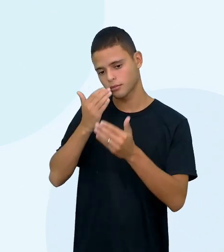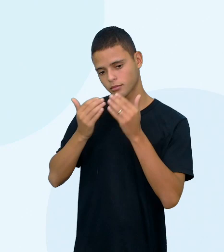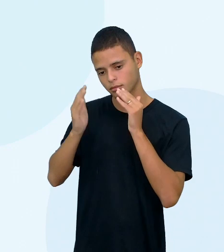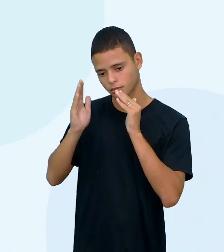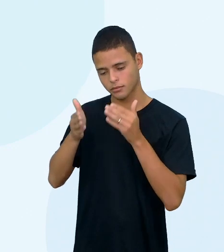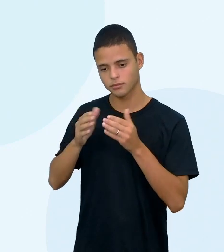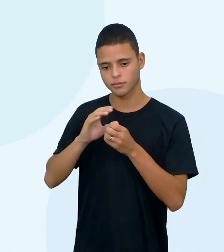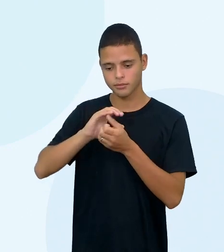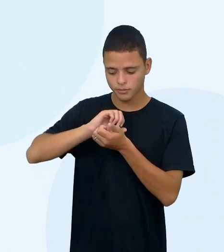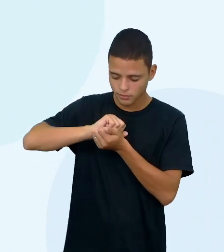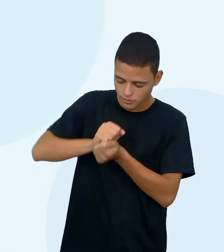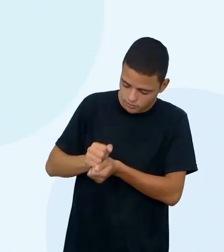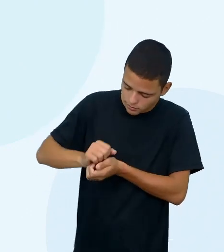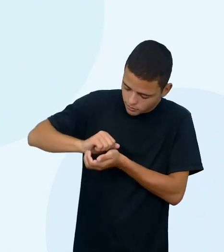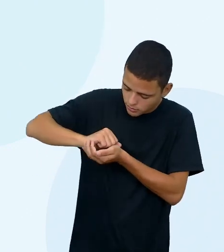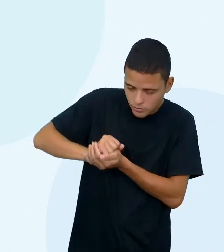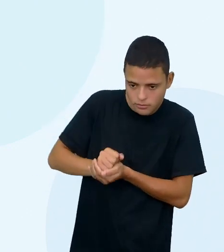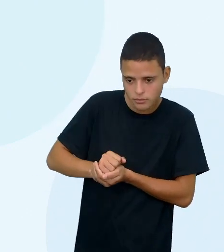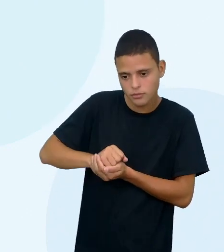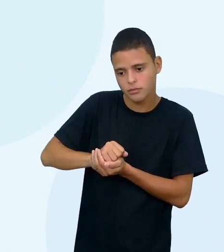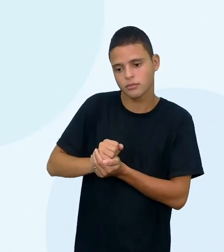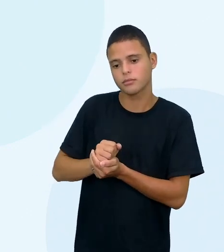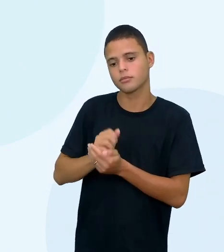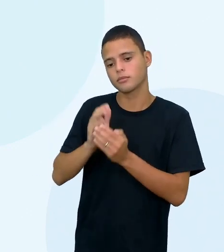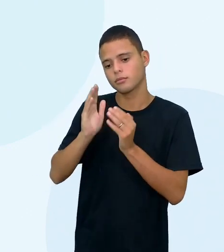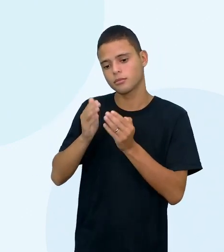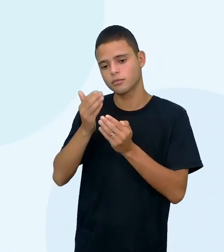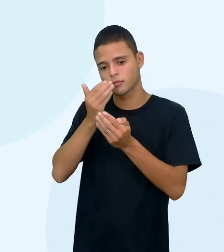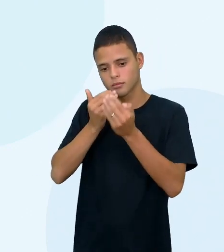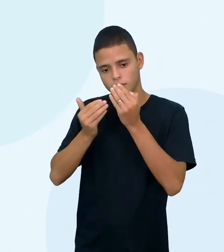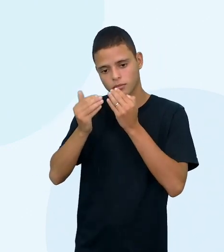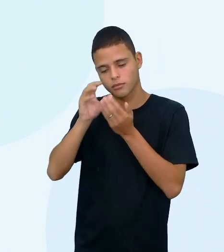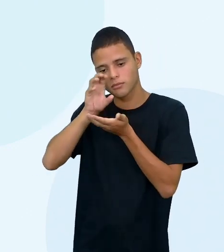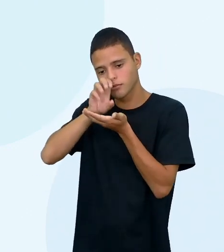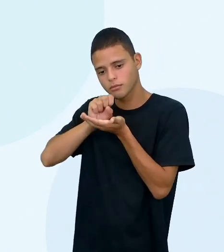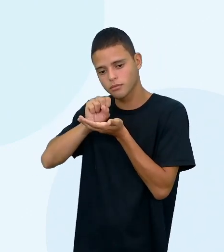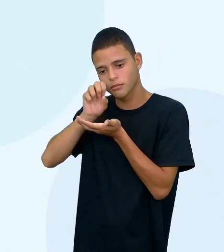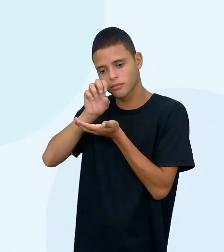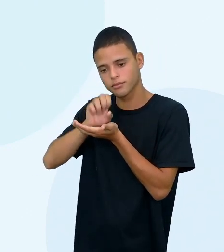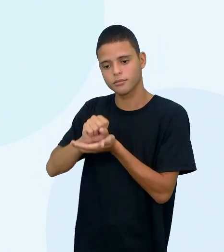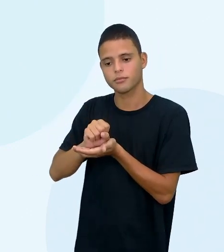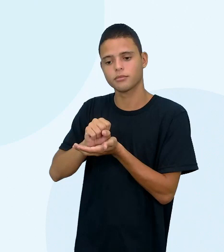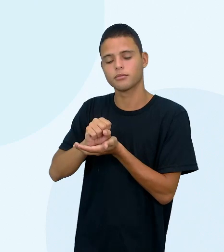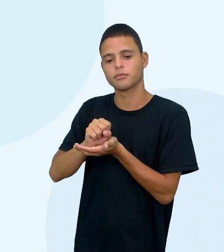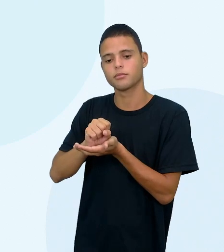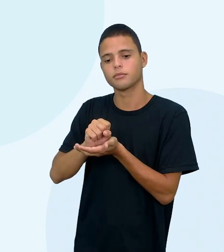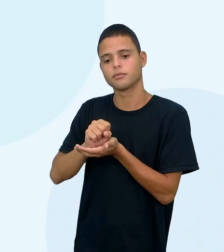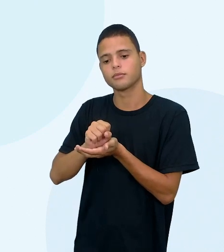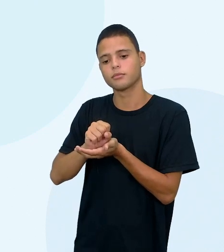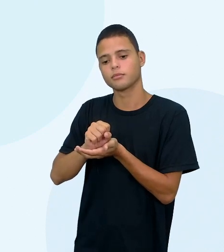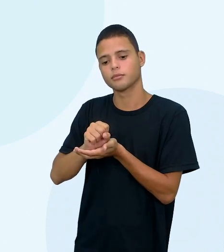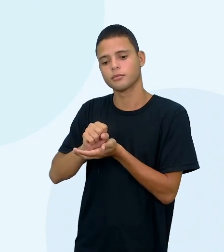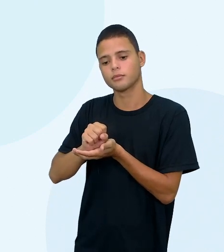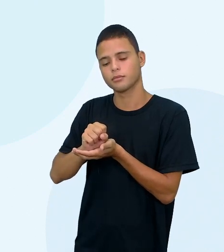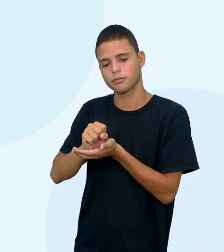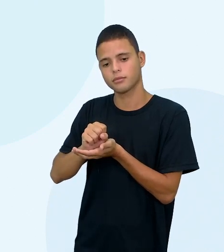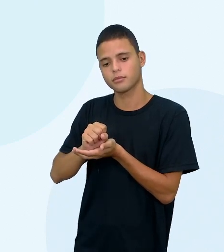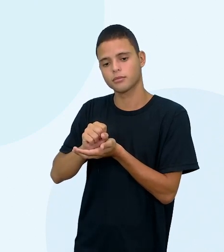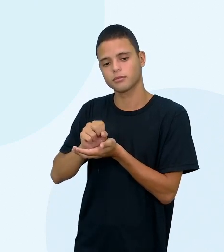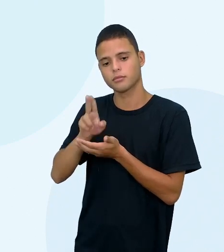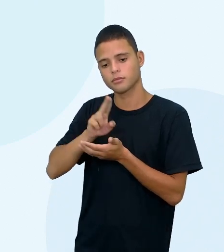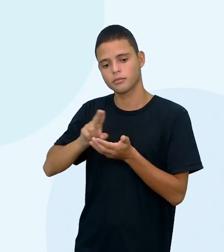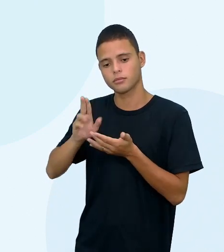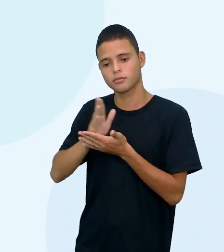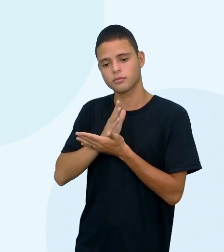foi triturado e já foi mastigado na nossa boca, e o esôfago aí ele conduz então através de